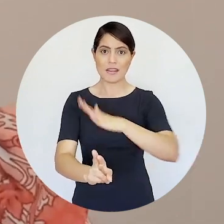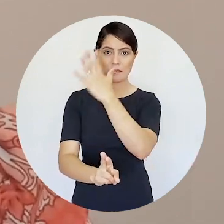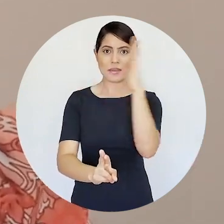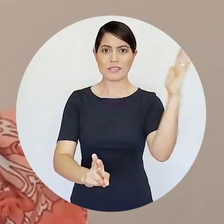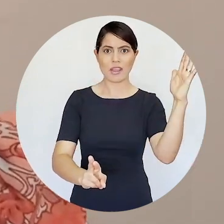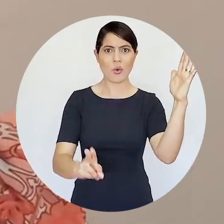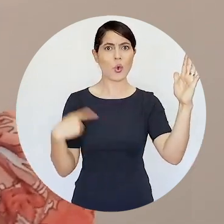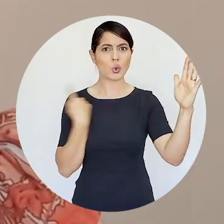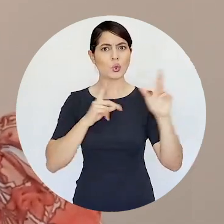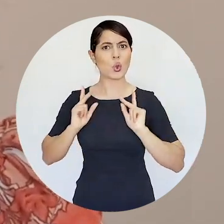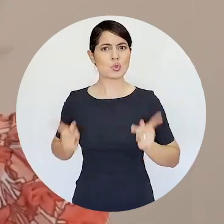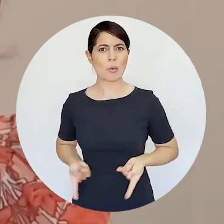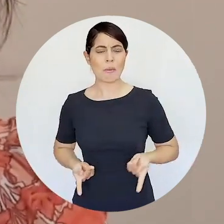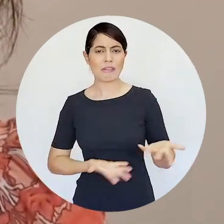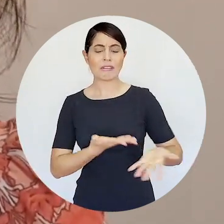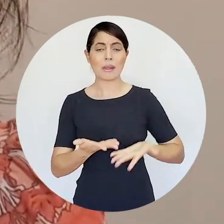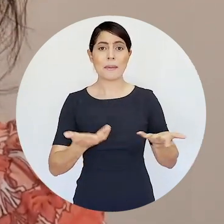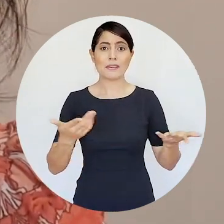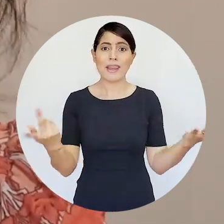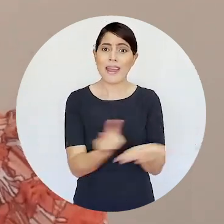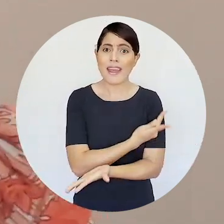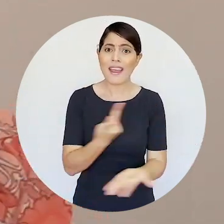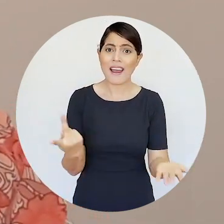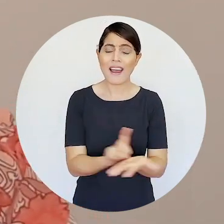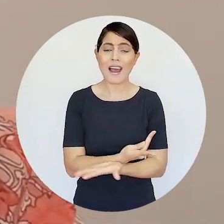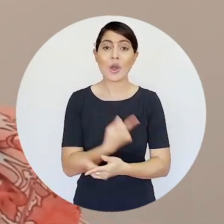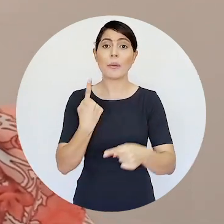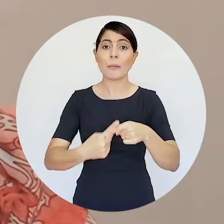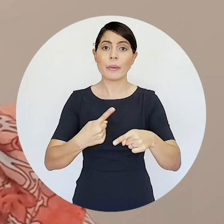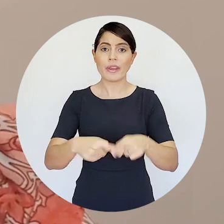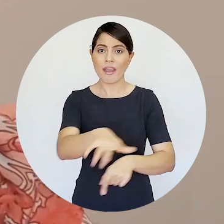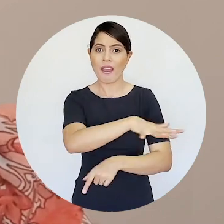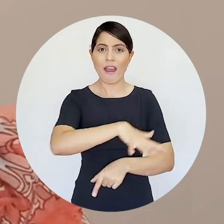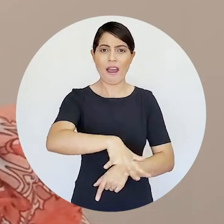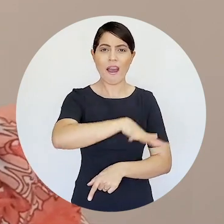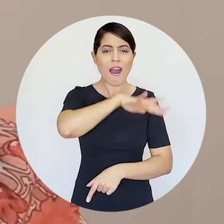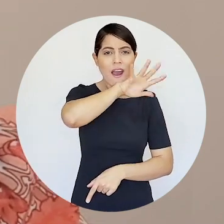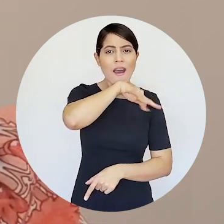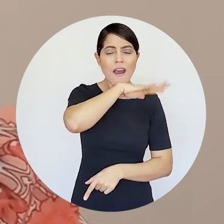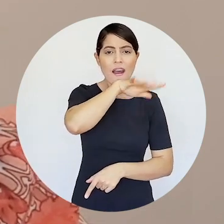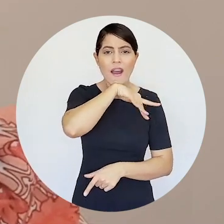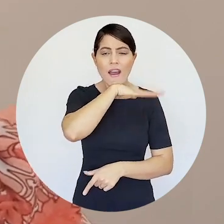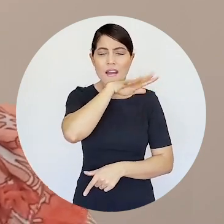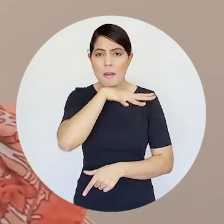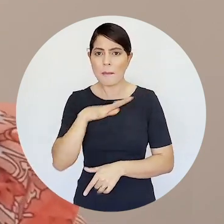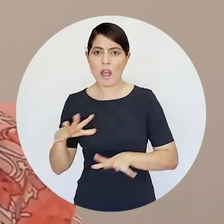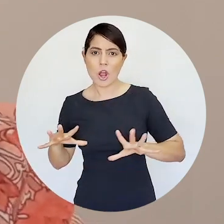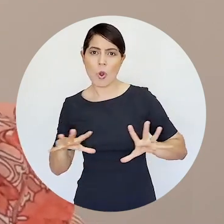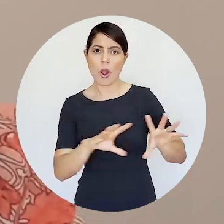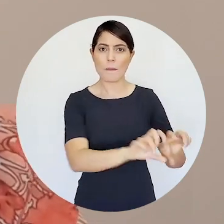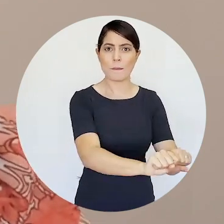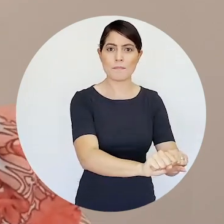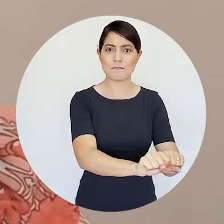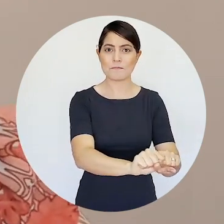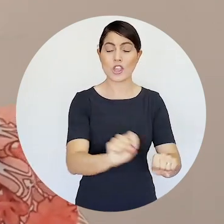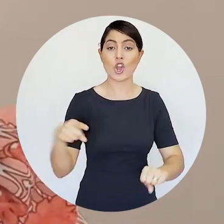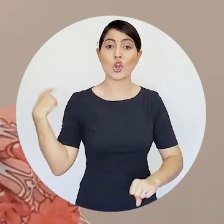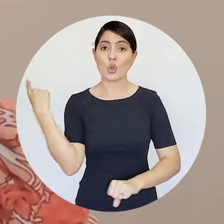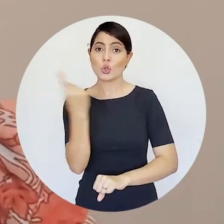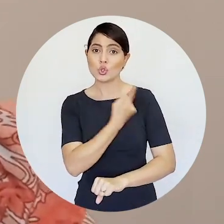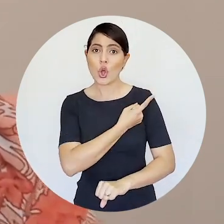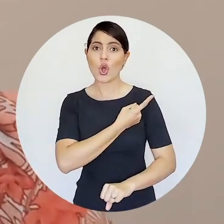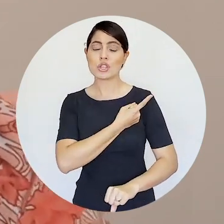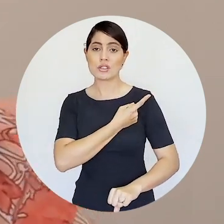de lidarmos com o meio ambiente. Nós invadimos o hábitat dos animais silvestres, nós começamos a